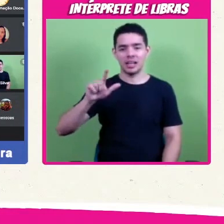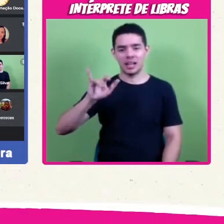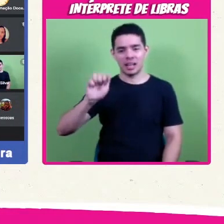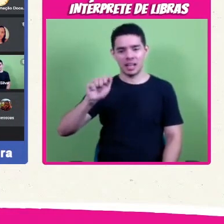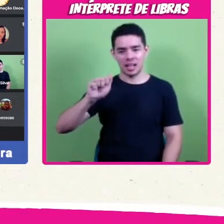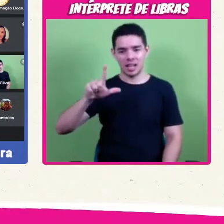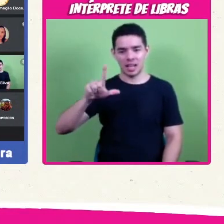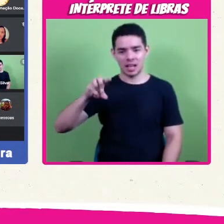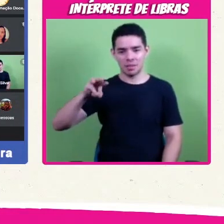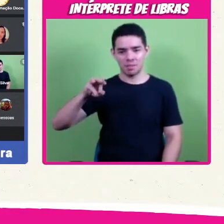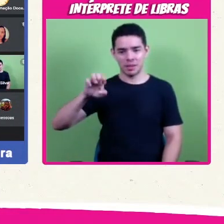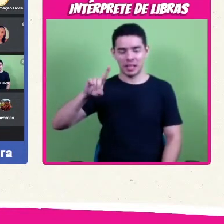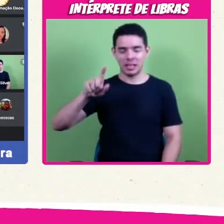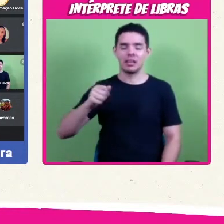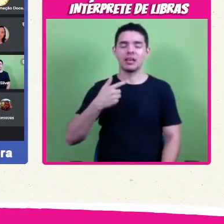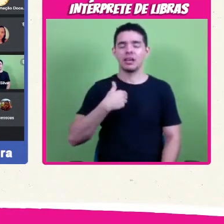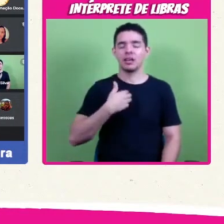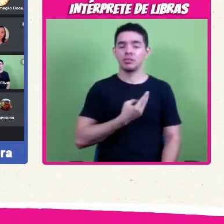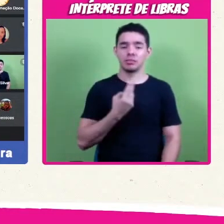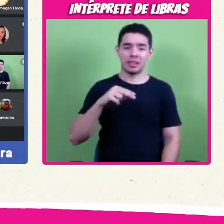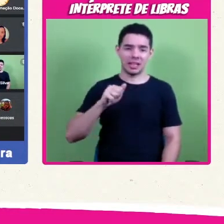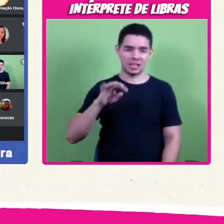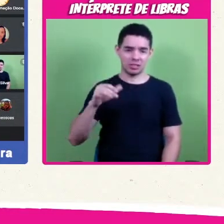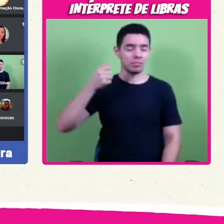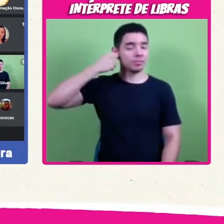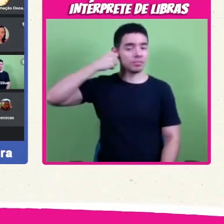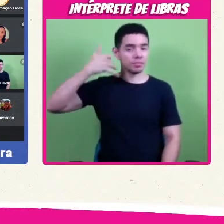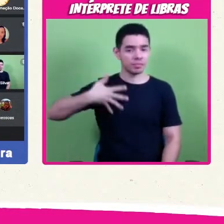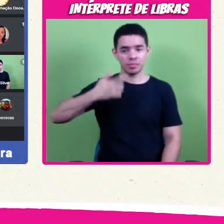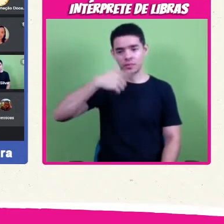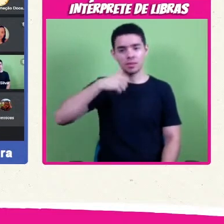de Nath. Vou começar com a minha autodescrição. Sou uma mulher